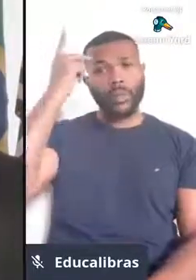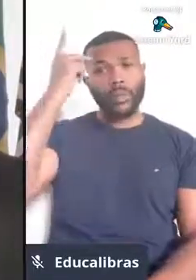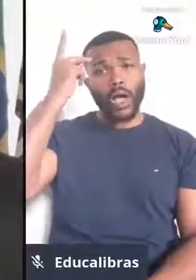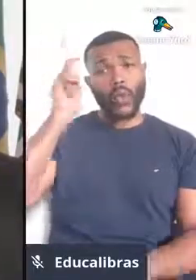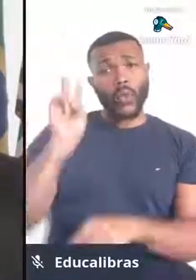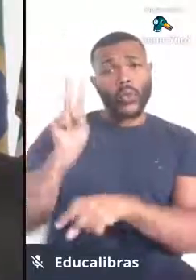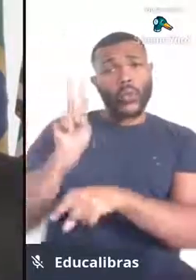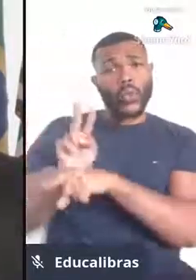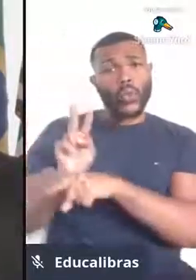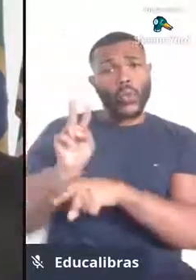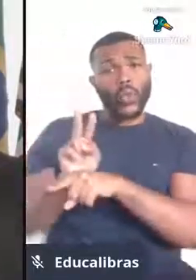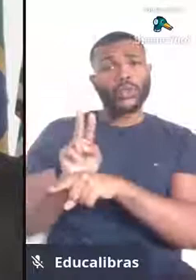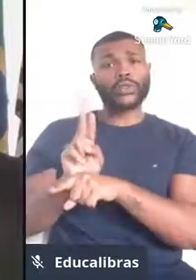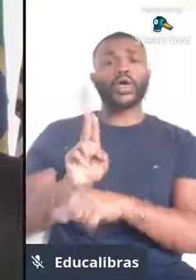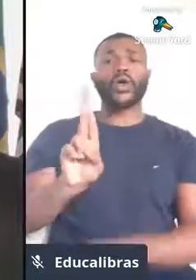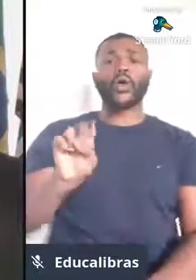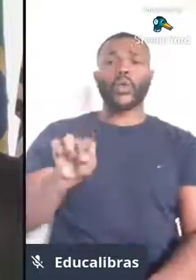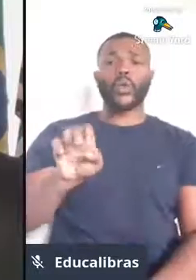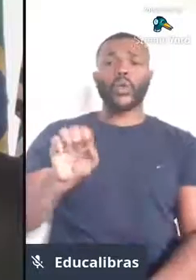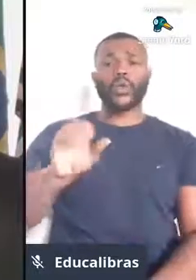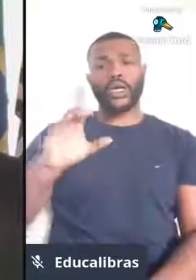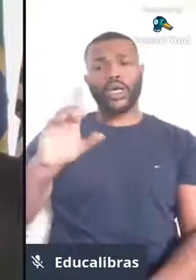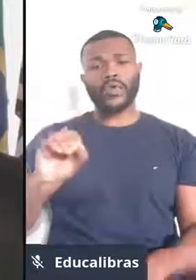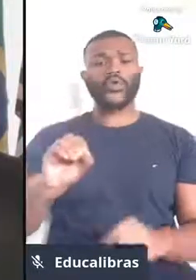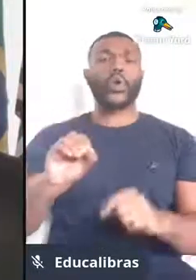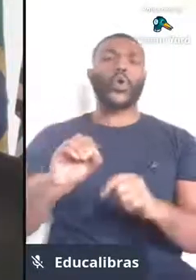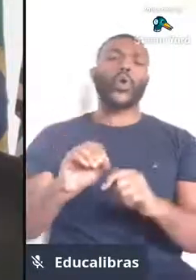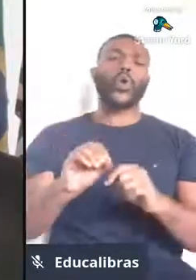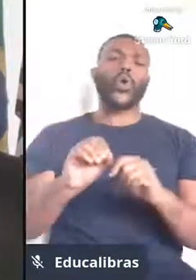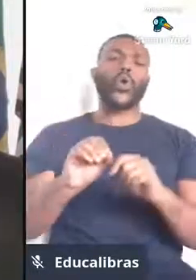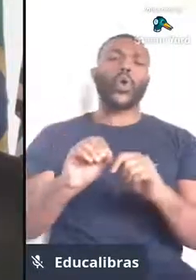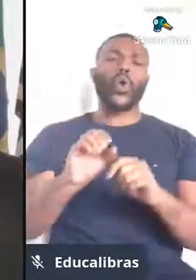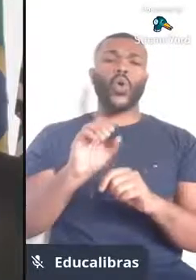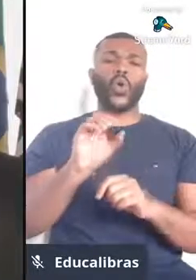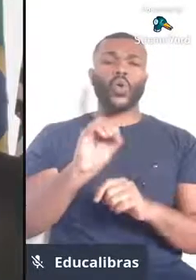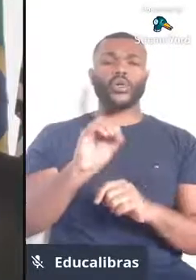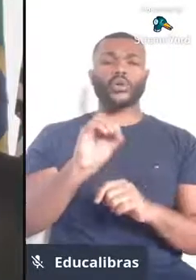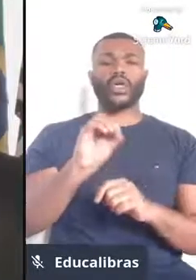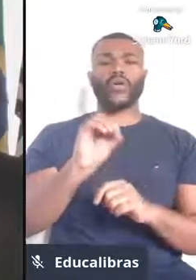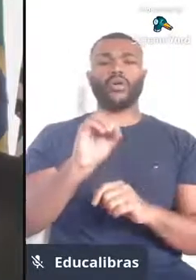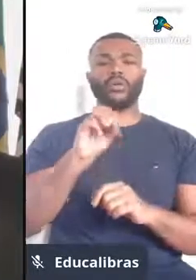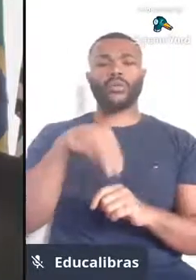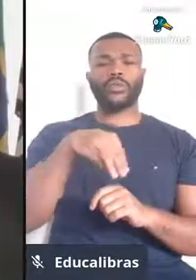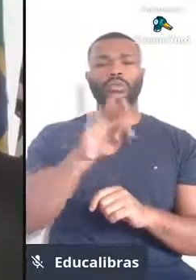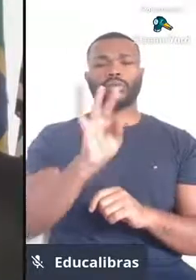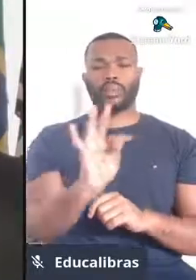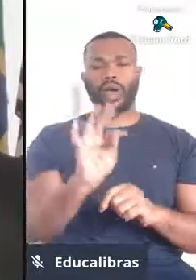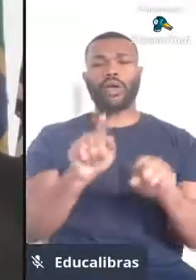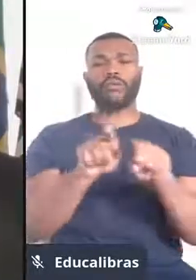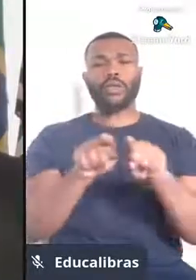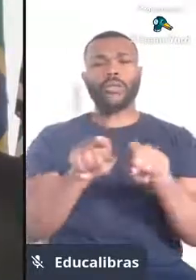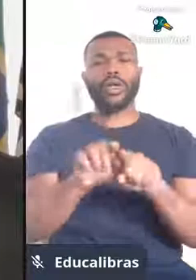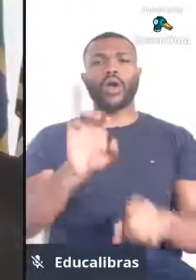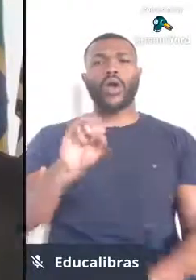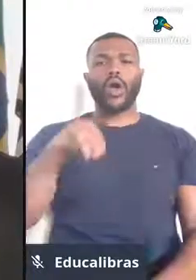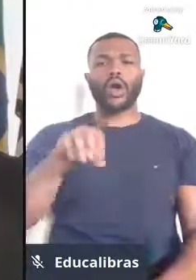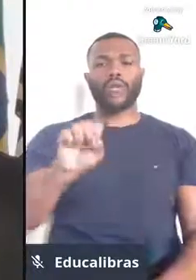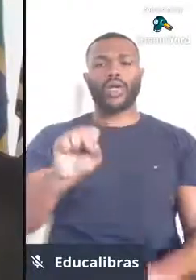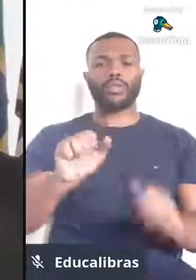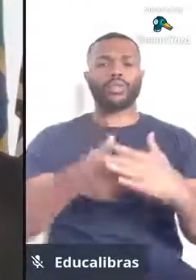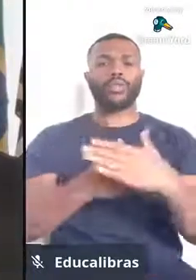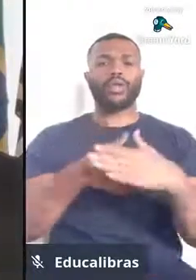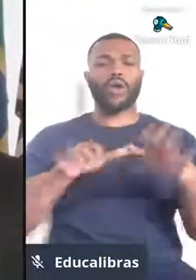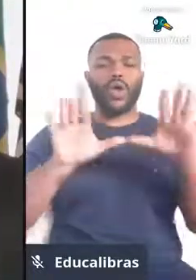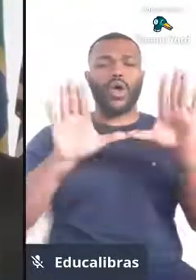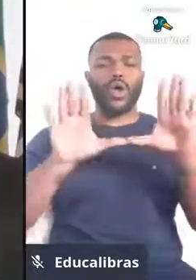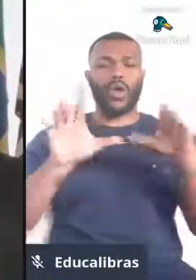Unesco, Organização Mundial do Trabalho, Organização Mundial de Saúde e as chamadas redes de cidades. Então, por exemplo, a gente tem uma rede de